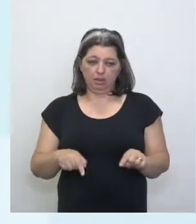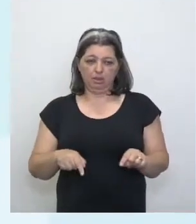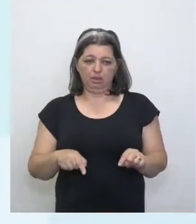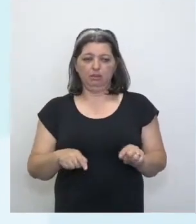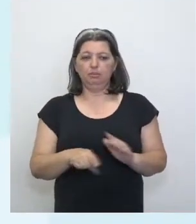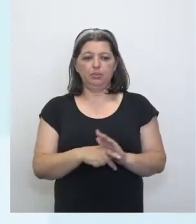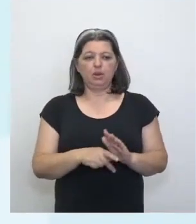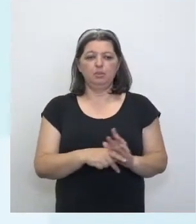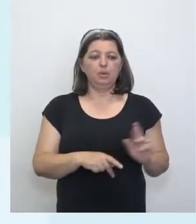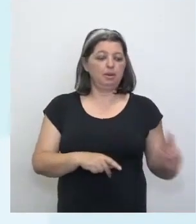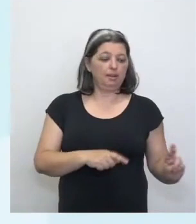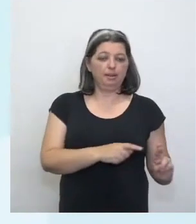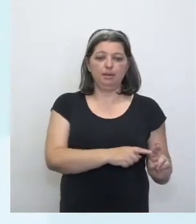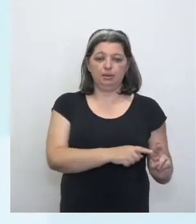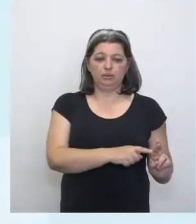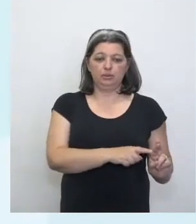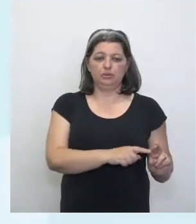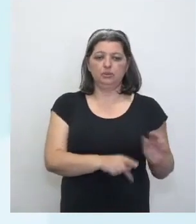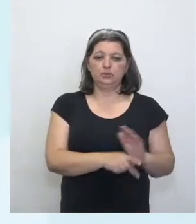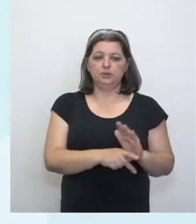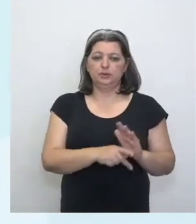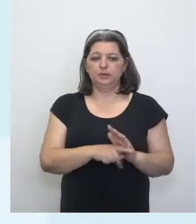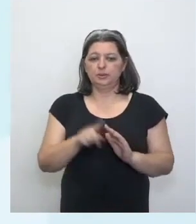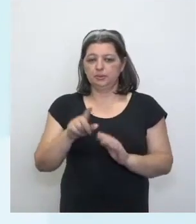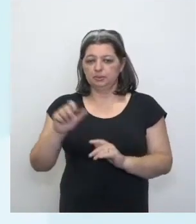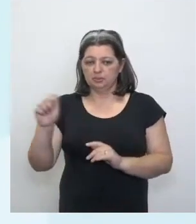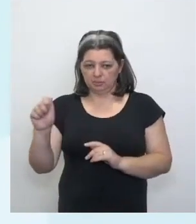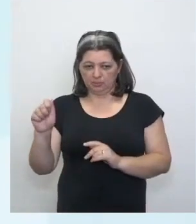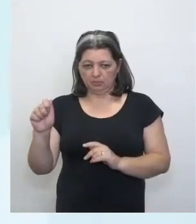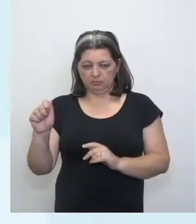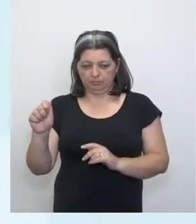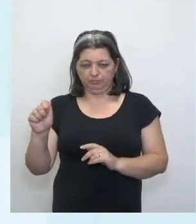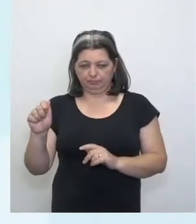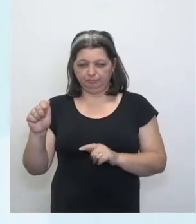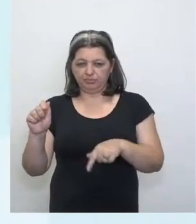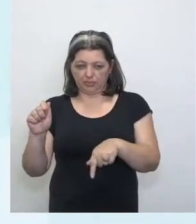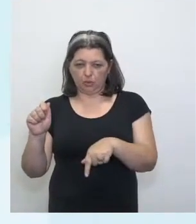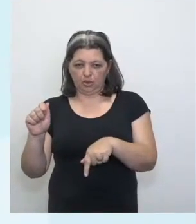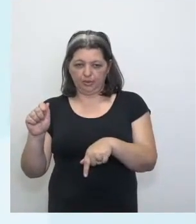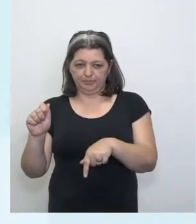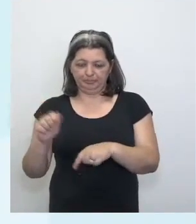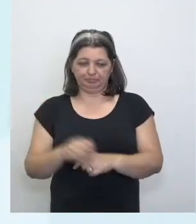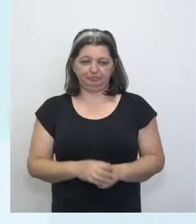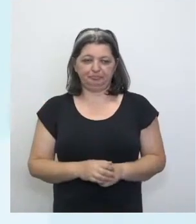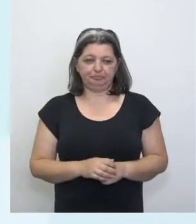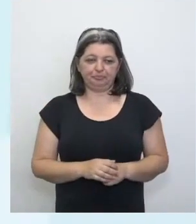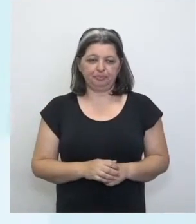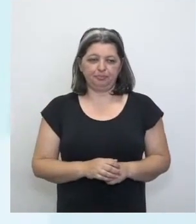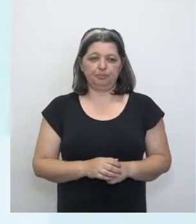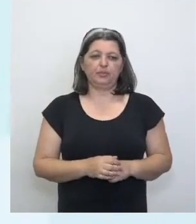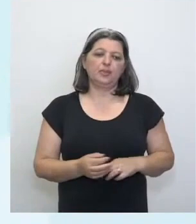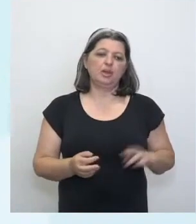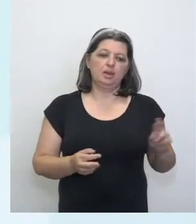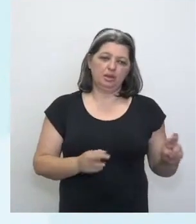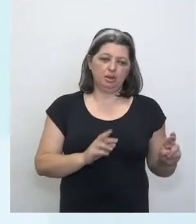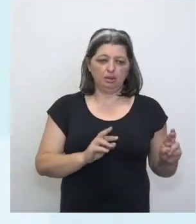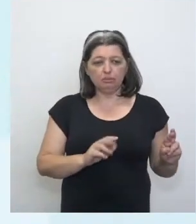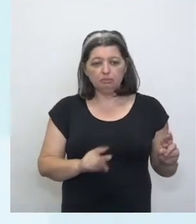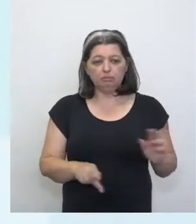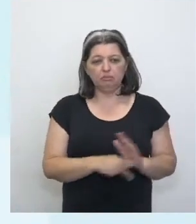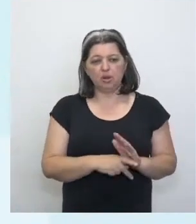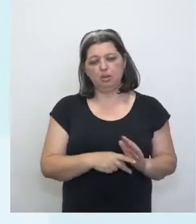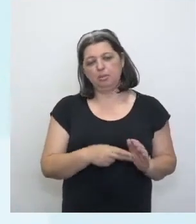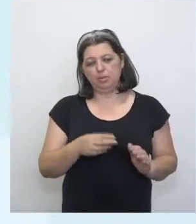resto. Esse quociente é esse polinômio que eu estou falando que tem um grau a menos. E o resto é que, se for exato, dá zero, se não, vai dar